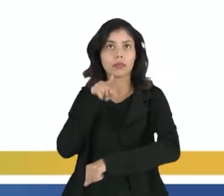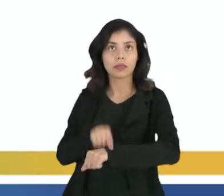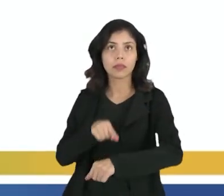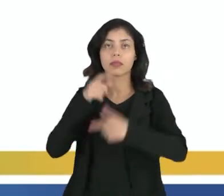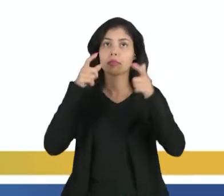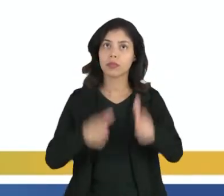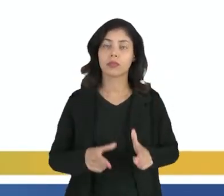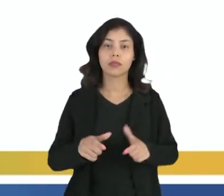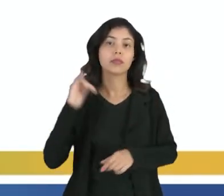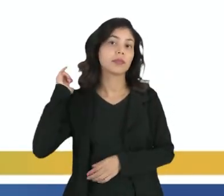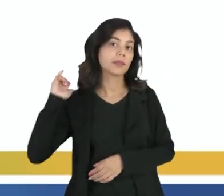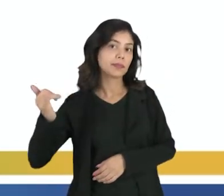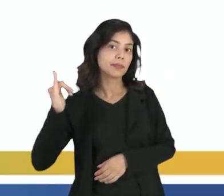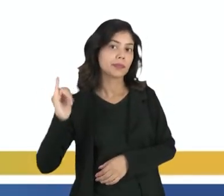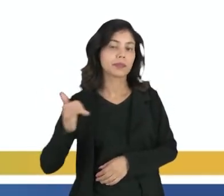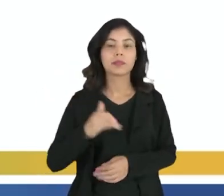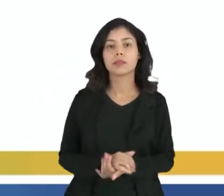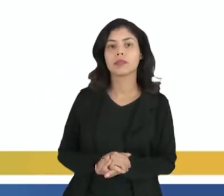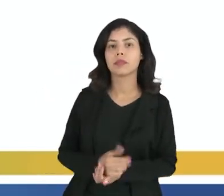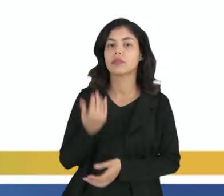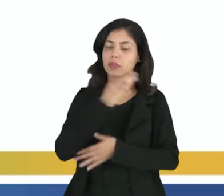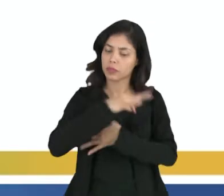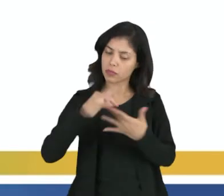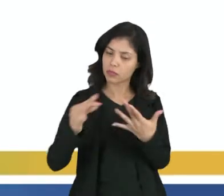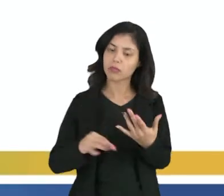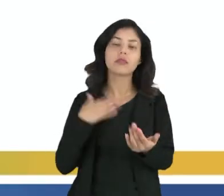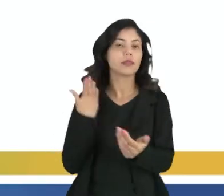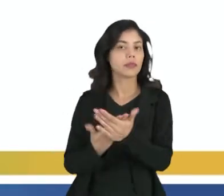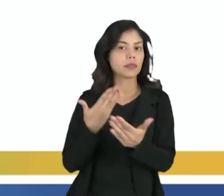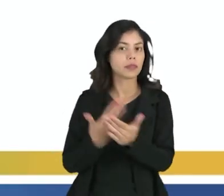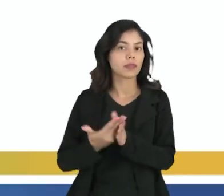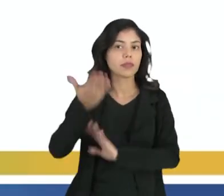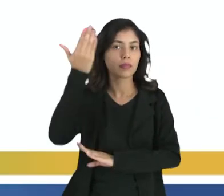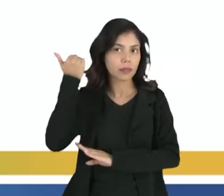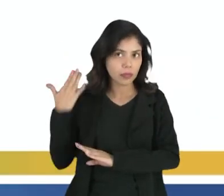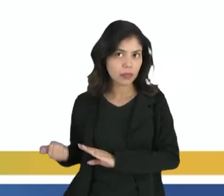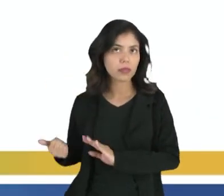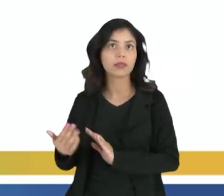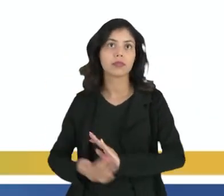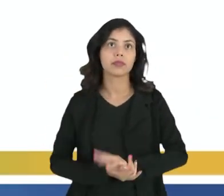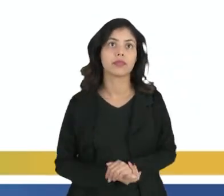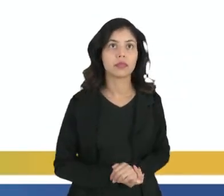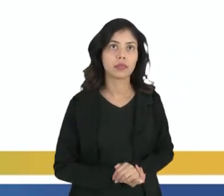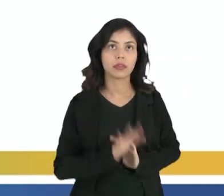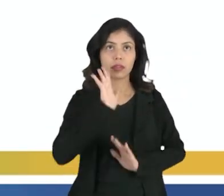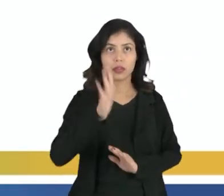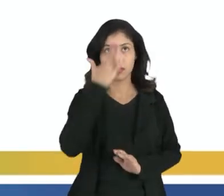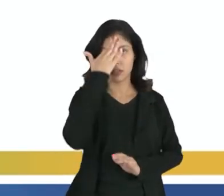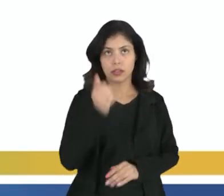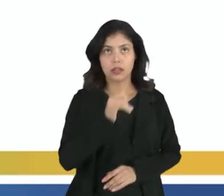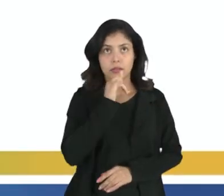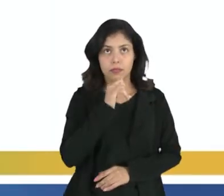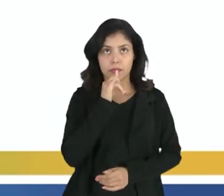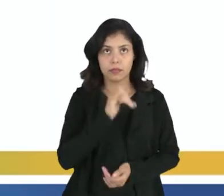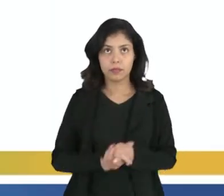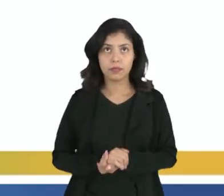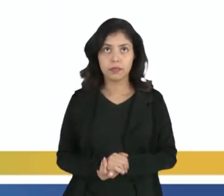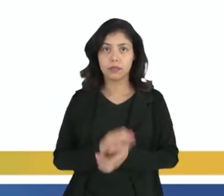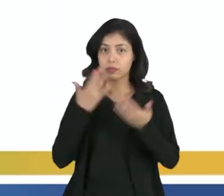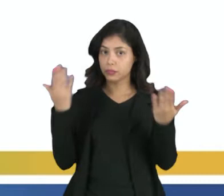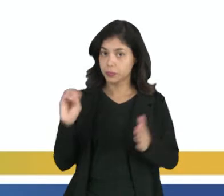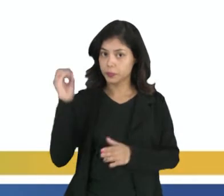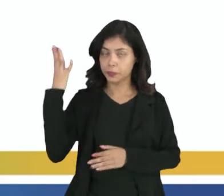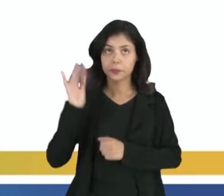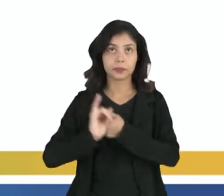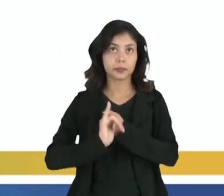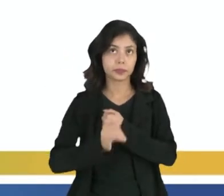personagem, tempo, espaço e narrador. São elementos que nós estudamos em aulas anteriores. Já sabemos, por exemplo, que no caso